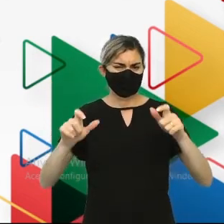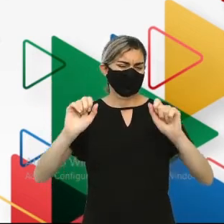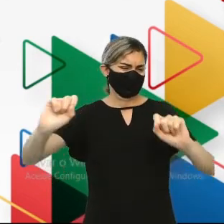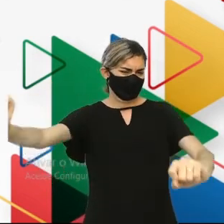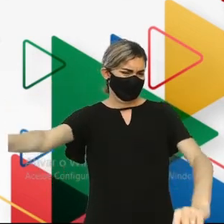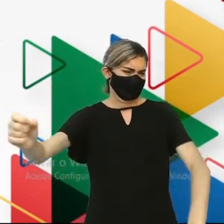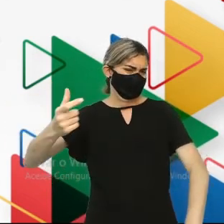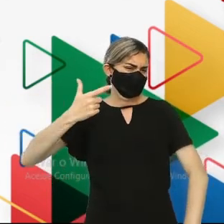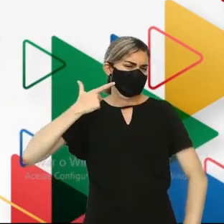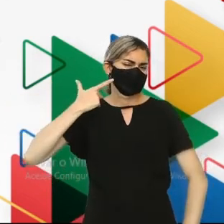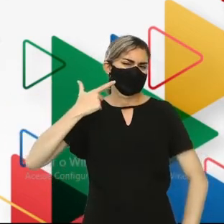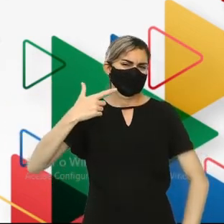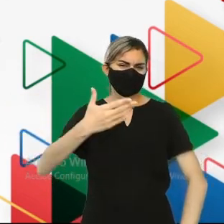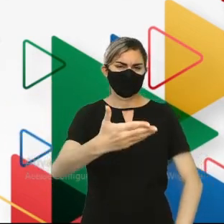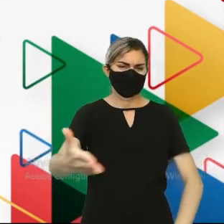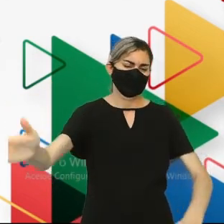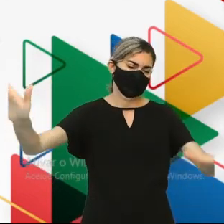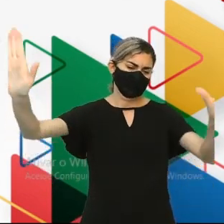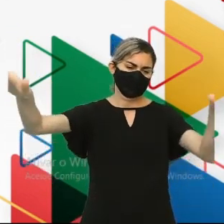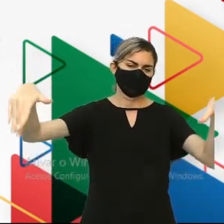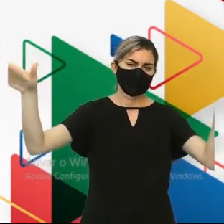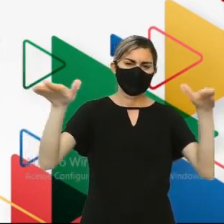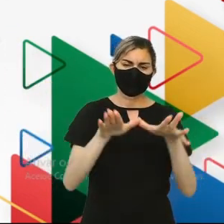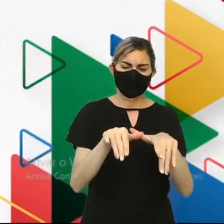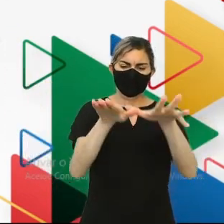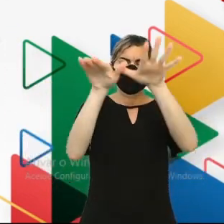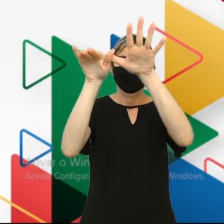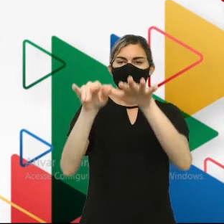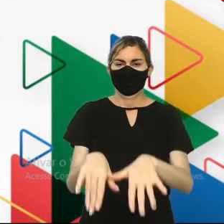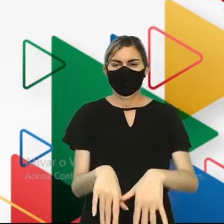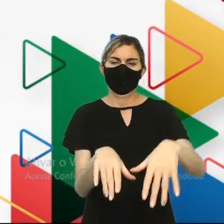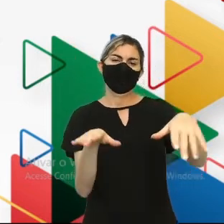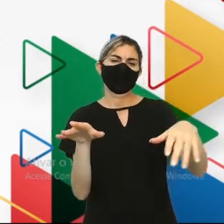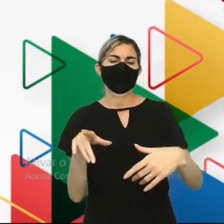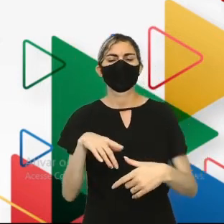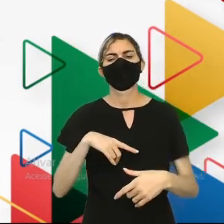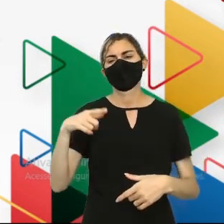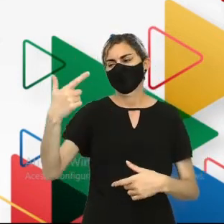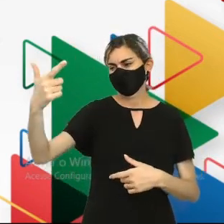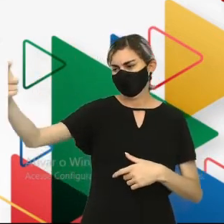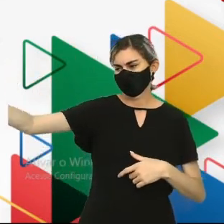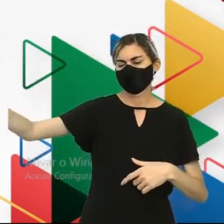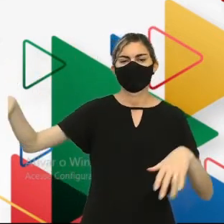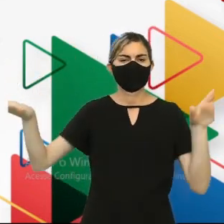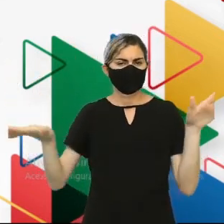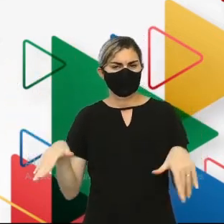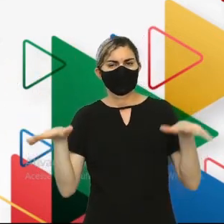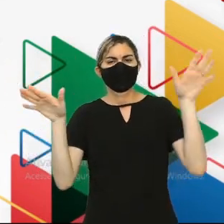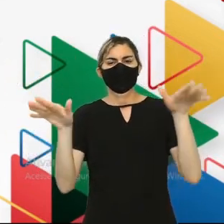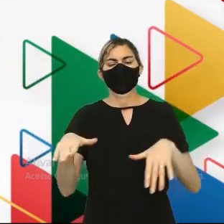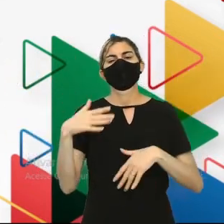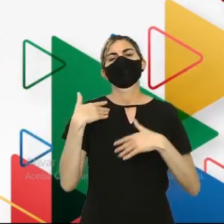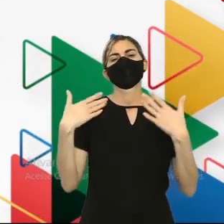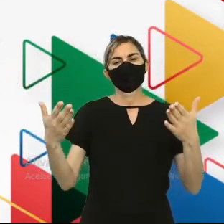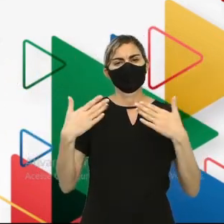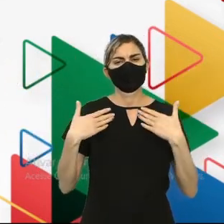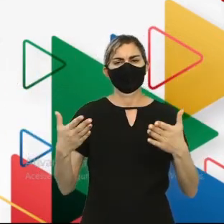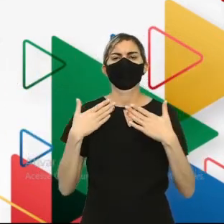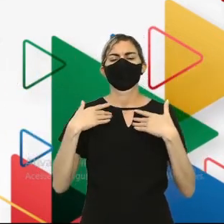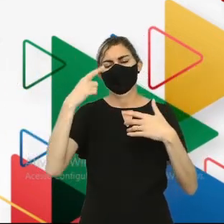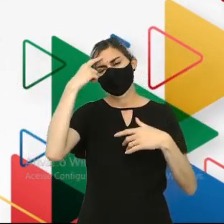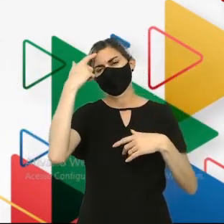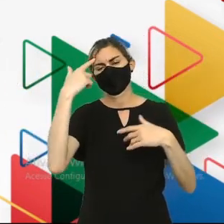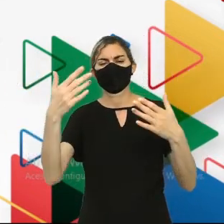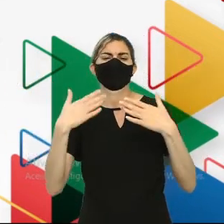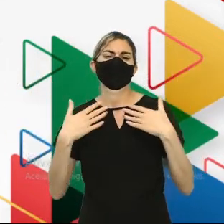sol, passarinho voando apenas com uma asa e a outra abanando por causa do calor. Imagina o